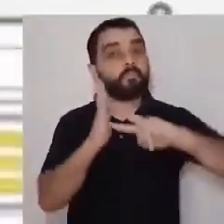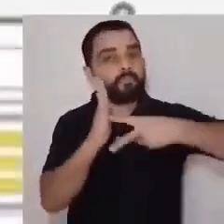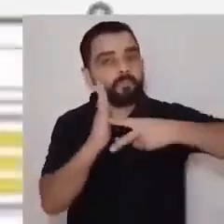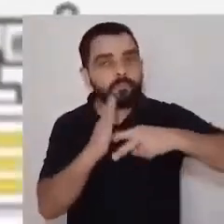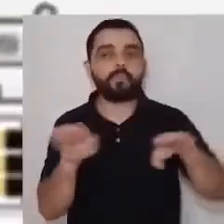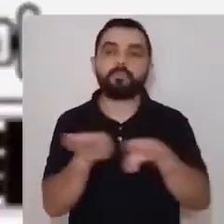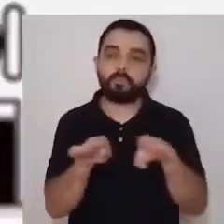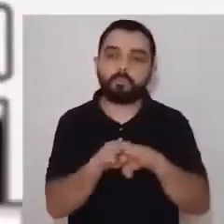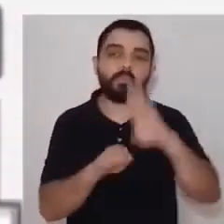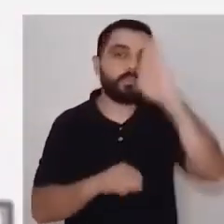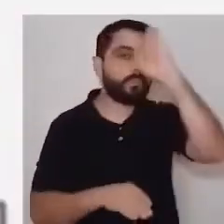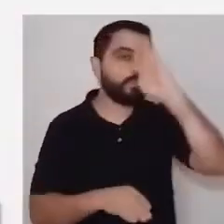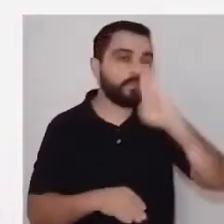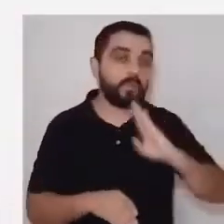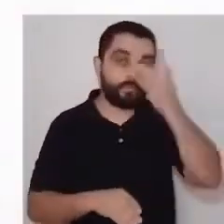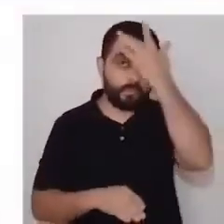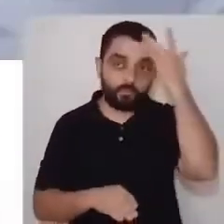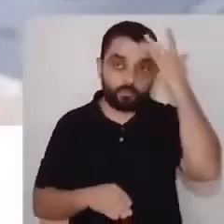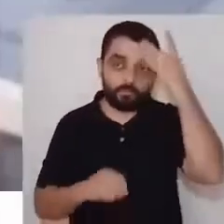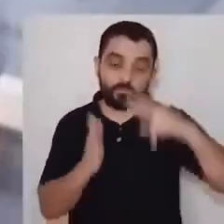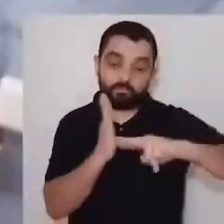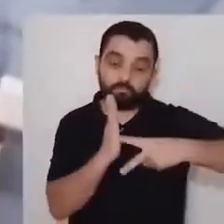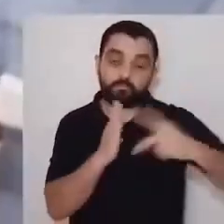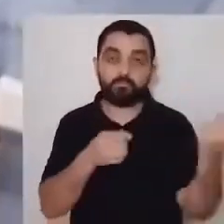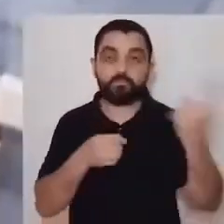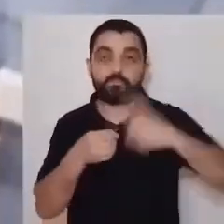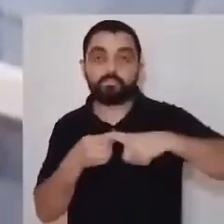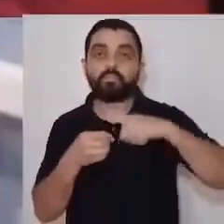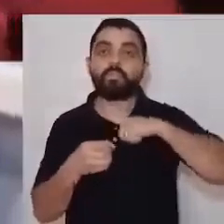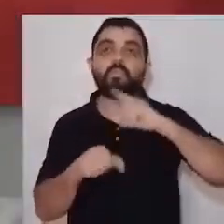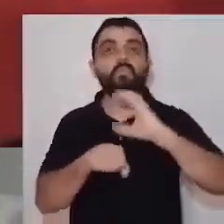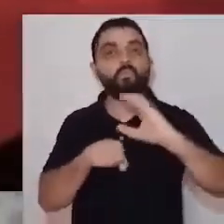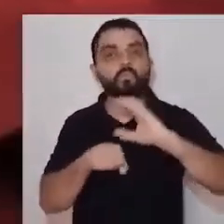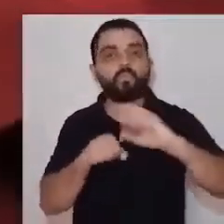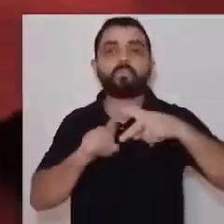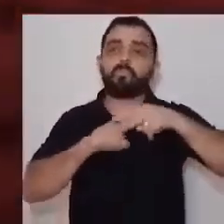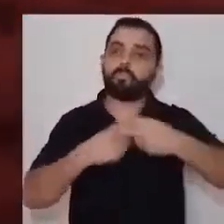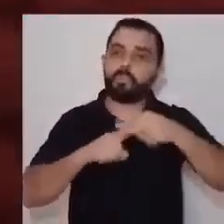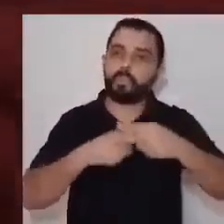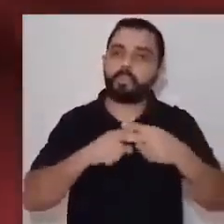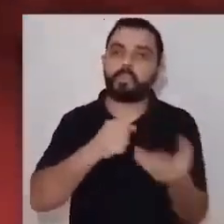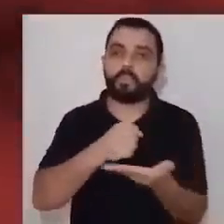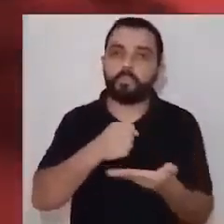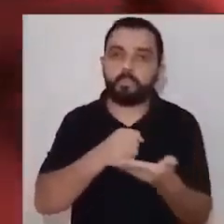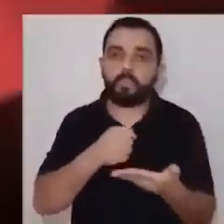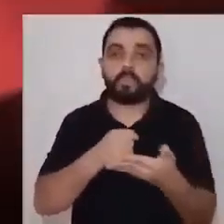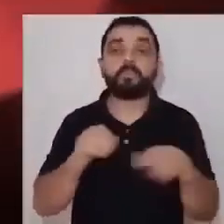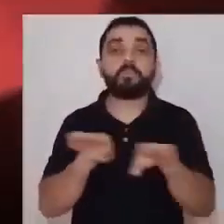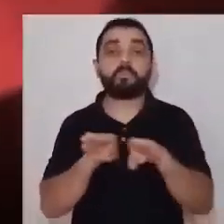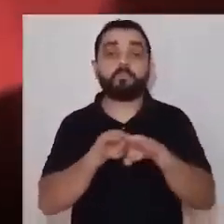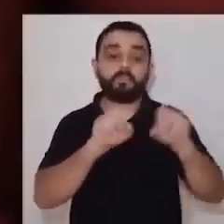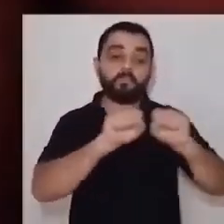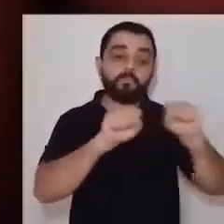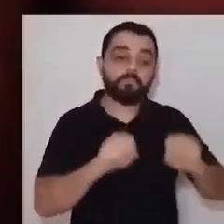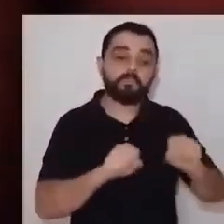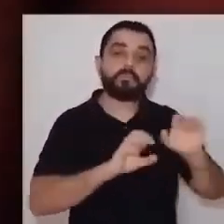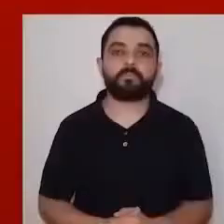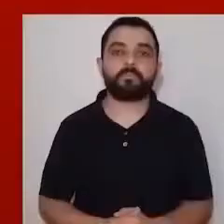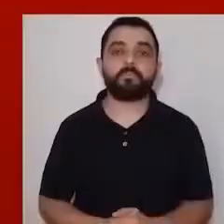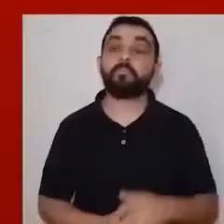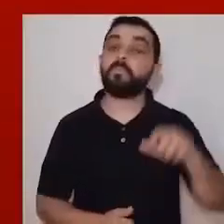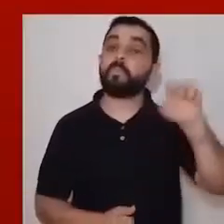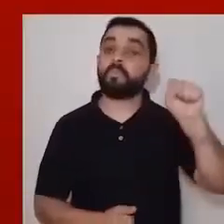O sindicato também oferece gratuitamente para o trabalhador sindicalizado os cursos de mecânica básica e programador de